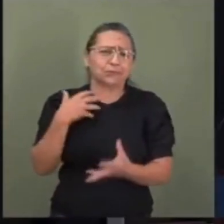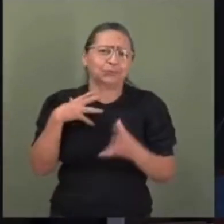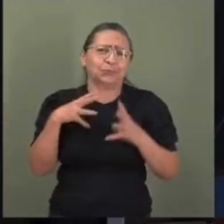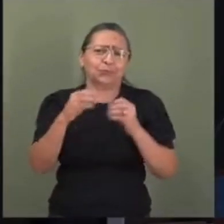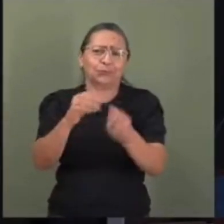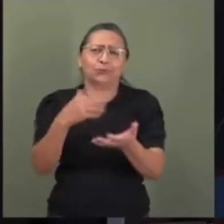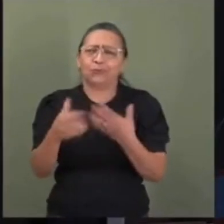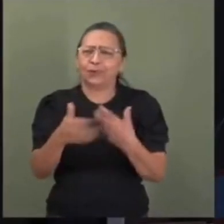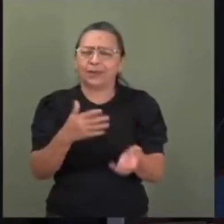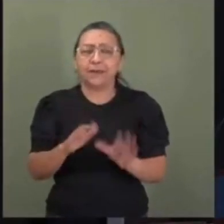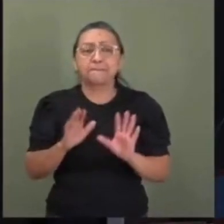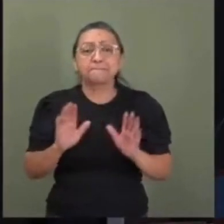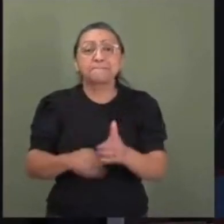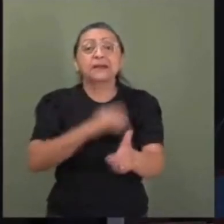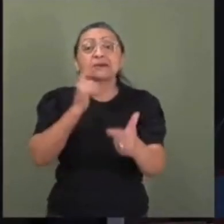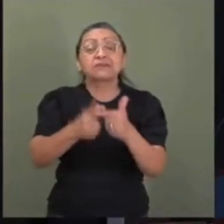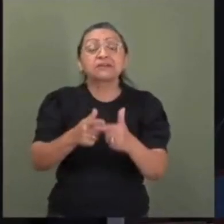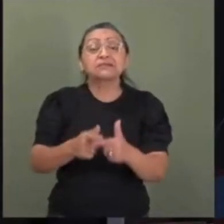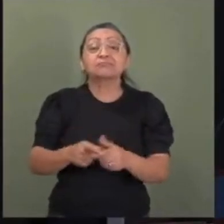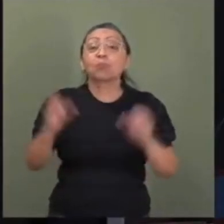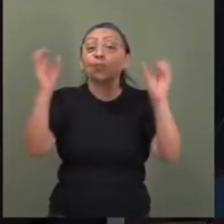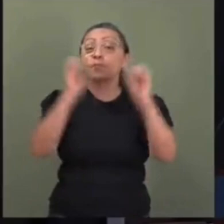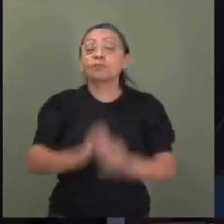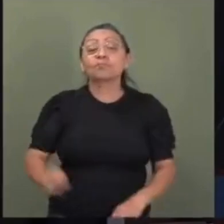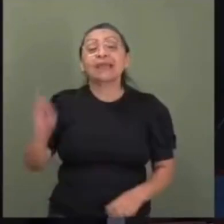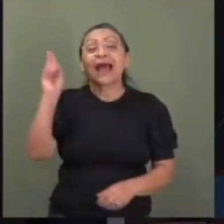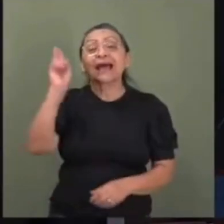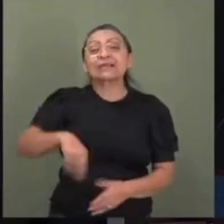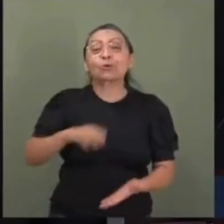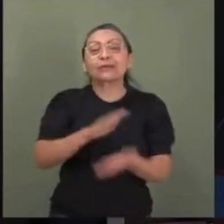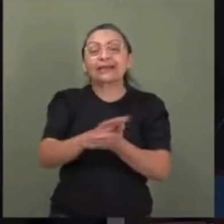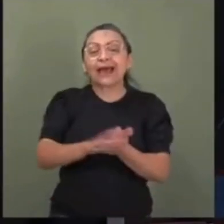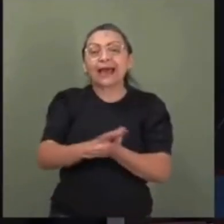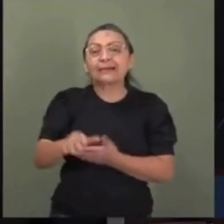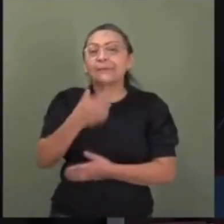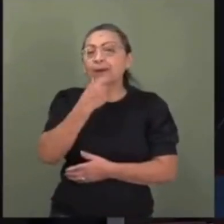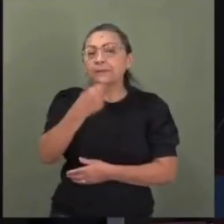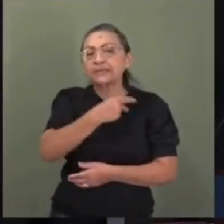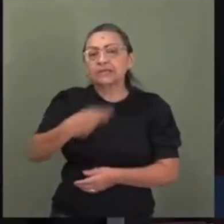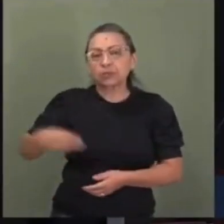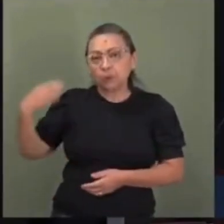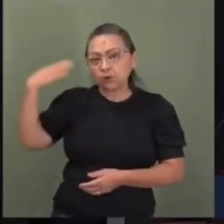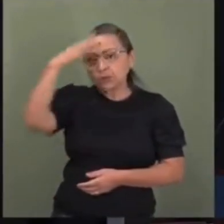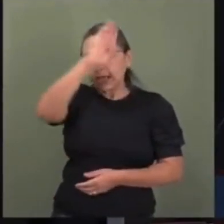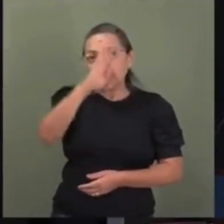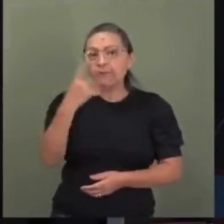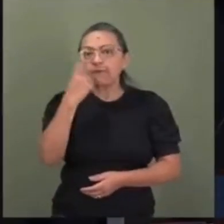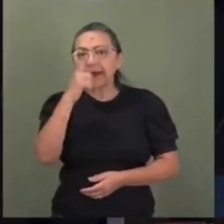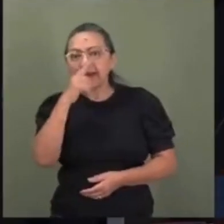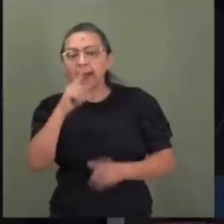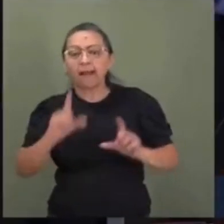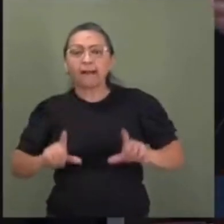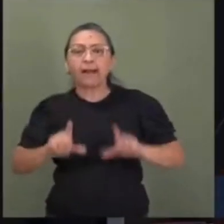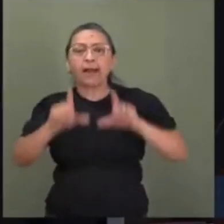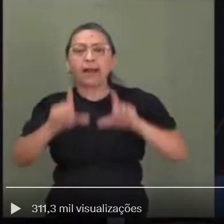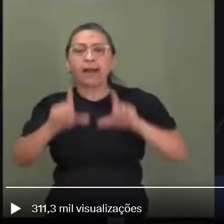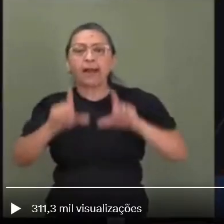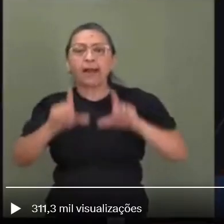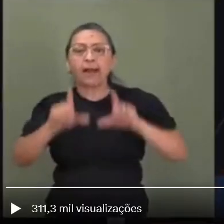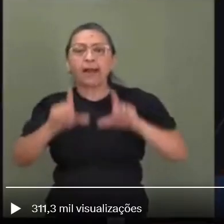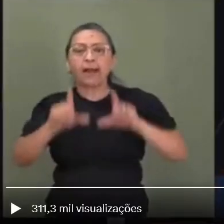E mais uma vez não existia nenhuma razão para o presidente bolsonaro adulterar o seu cartão de vacinação já que a sua postura era oficial